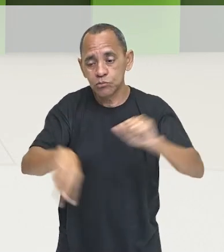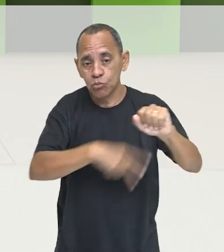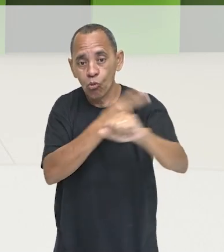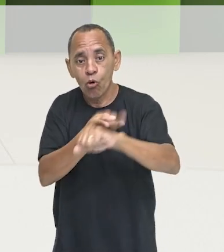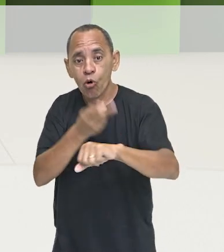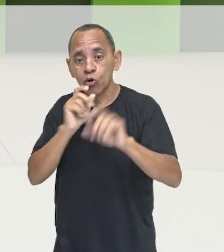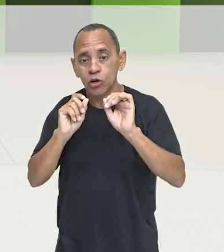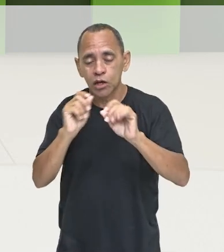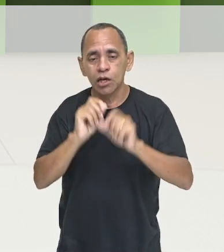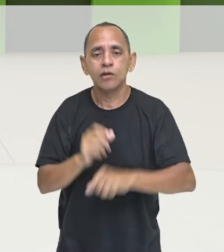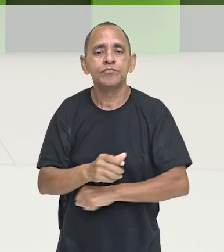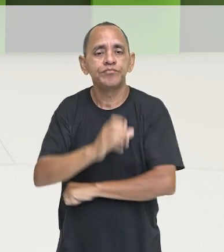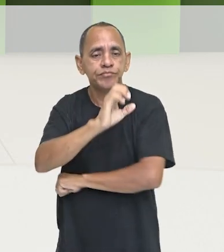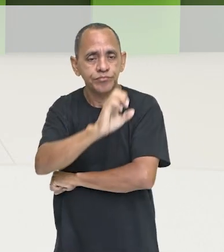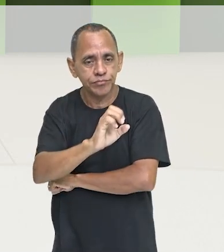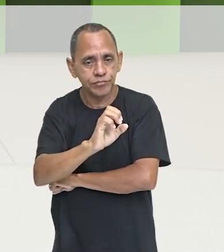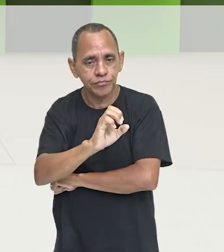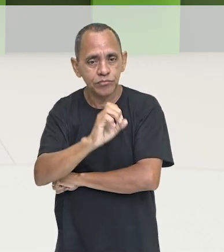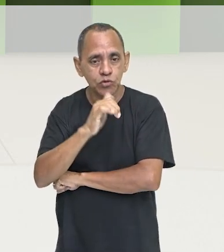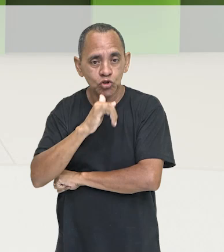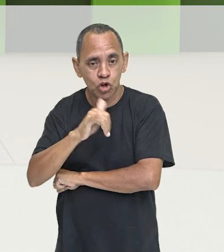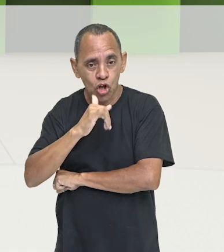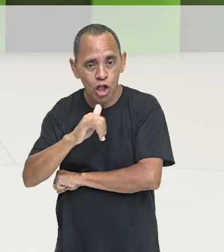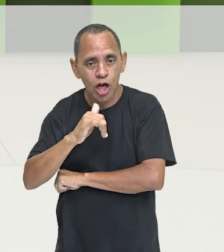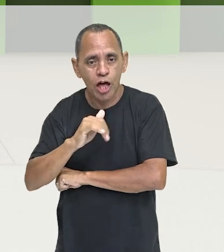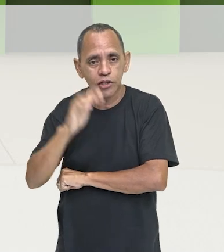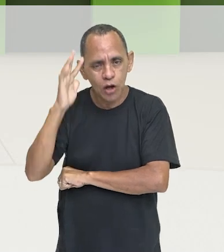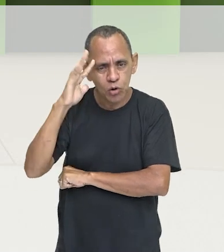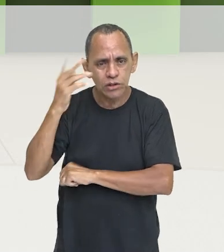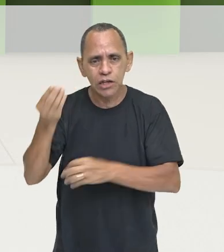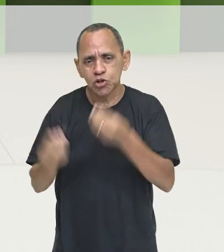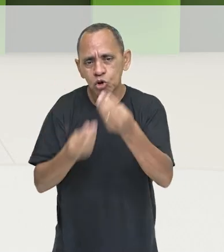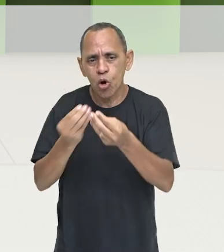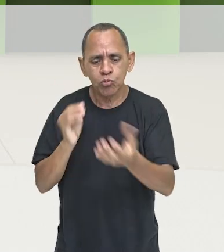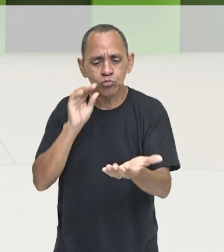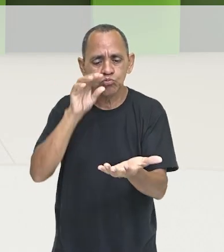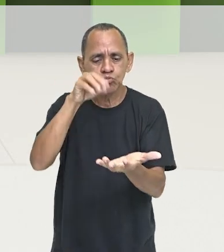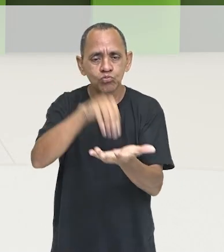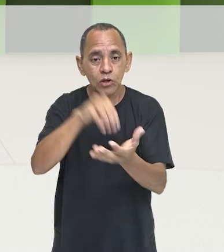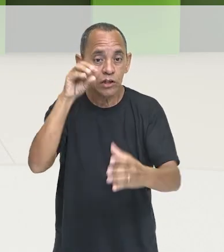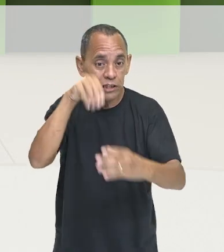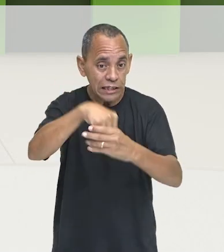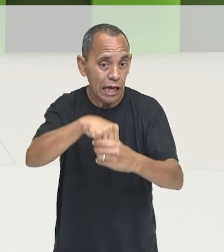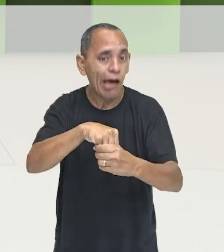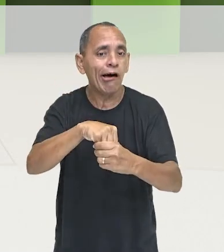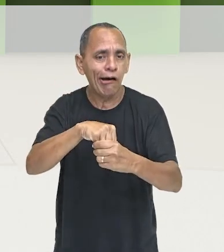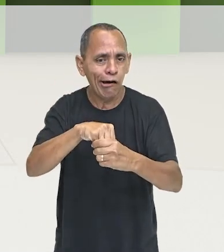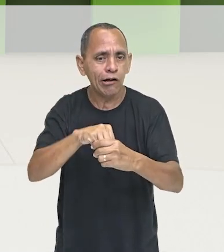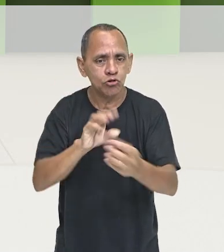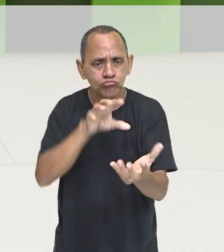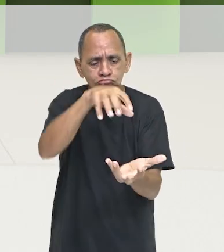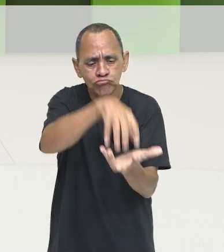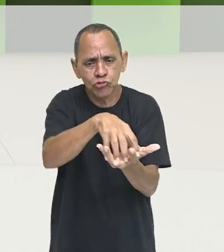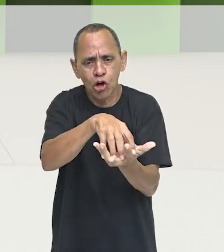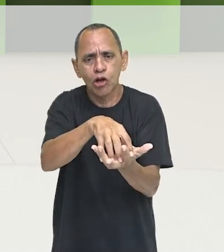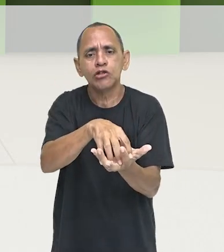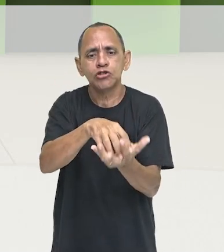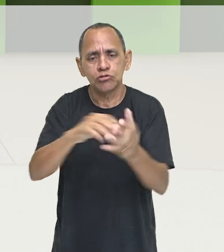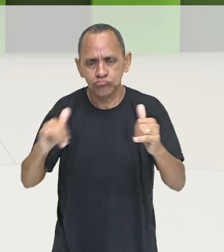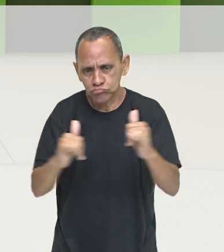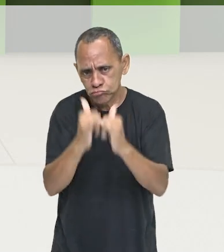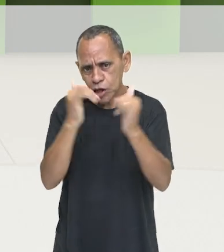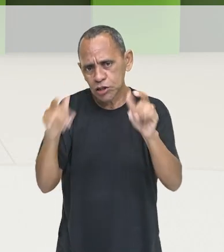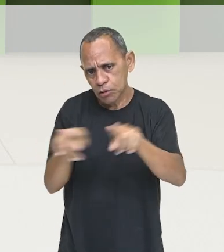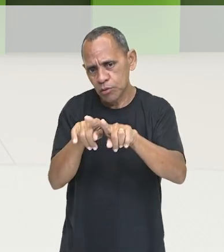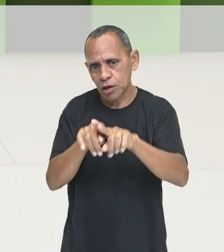posteriormente, elétrica, ocorre no interior das usinas hidrelétricas, certo, pessoal? Então é isso